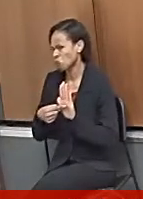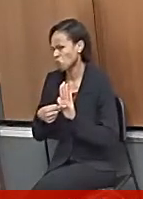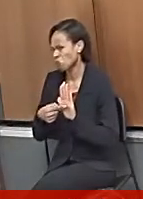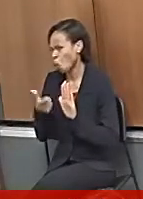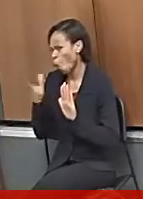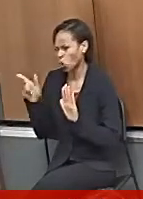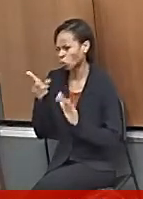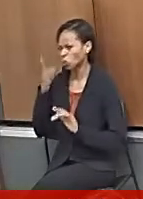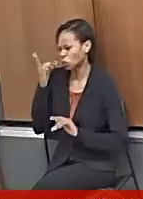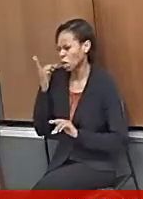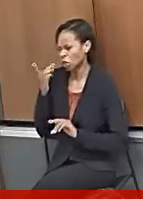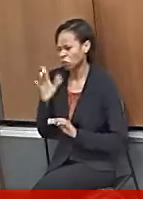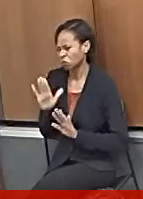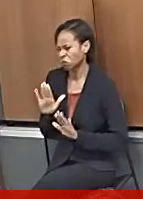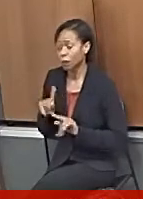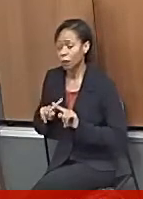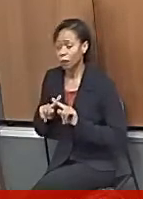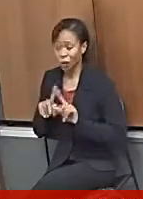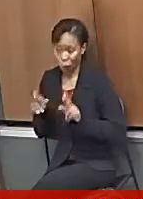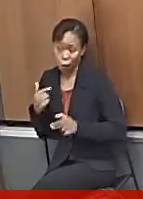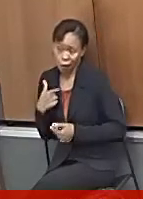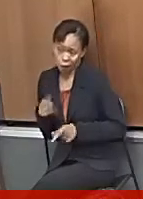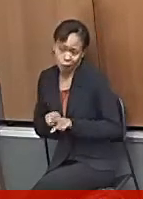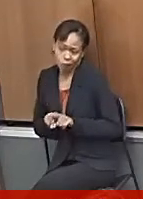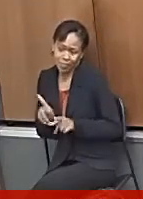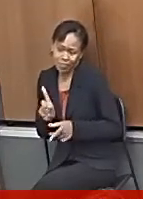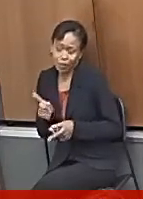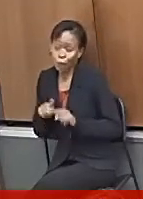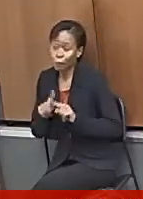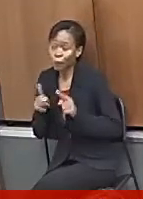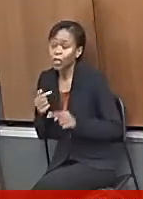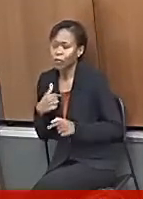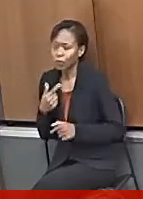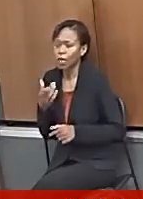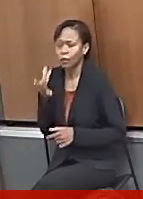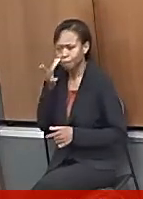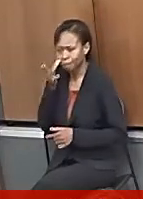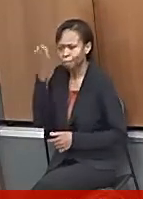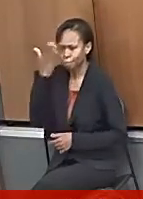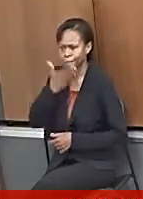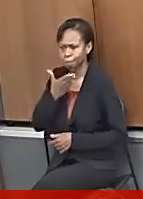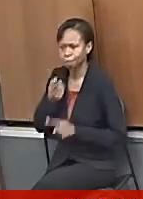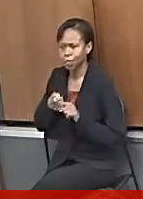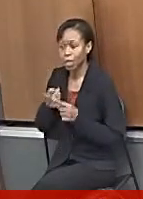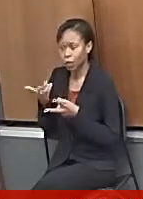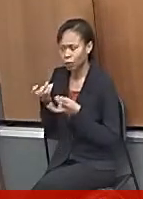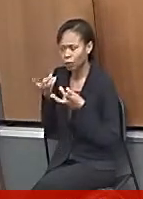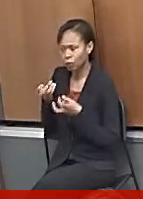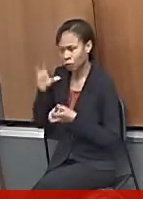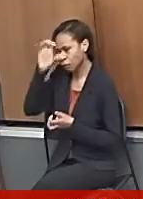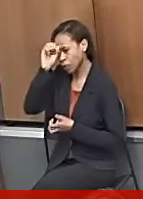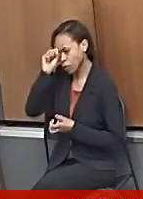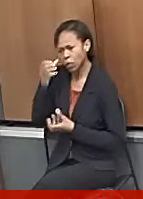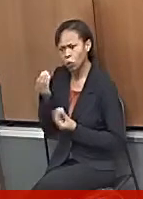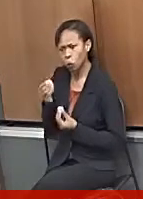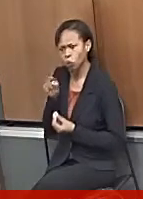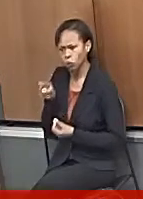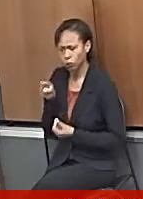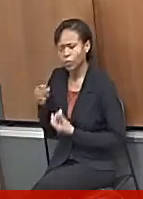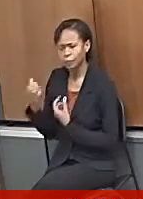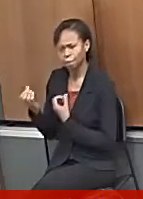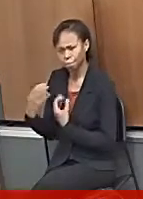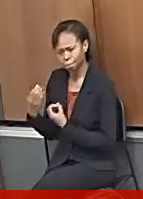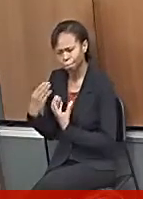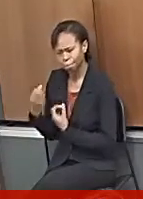deputados assim como eu mas eu quero deixar esse relato que estimula o deputado que eu tenho aprendido muito com vossa excelência e